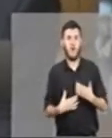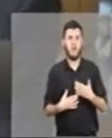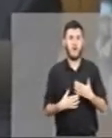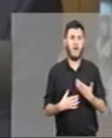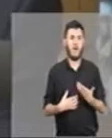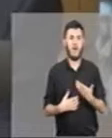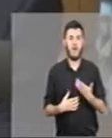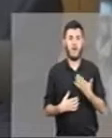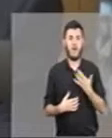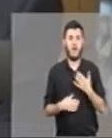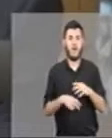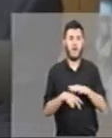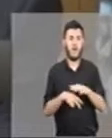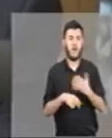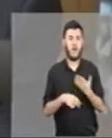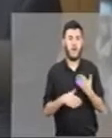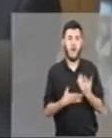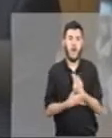Celso de Mello. É o HC